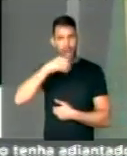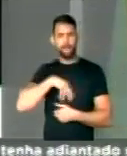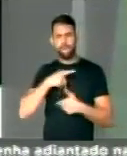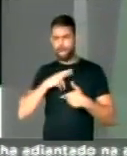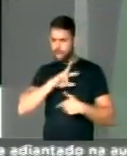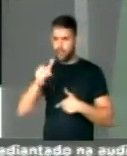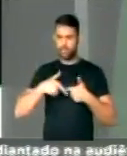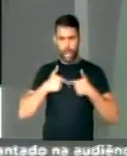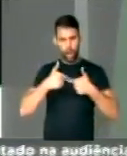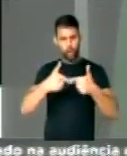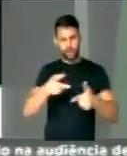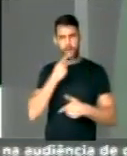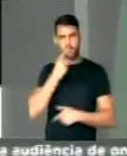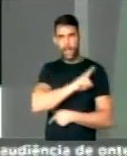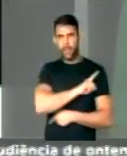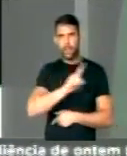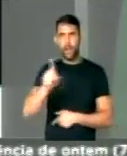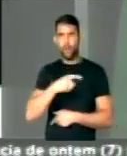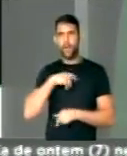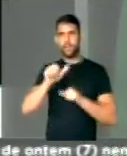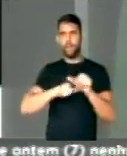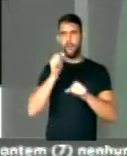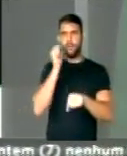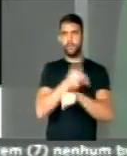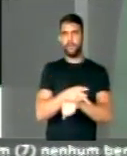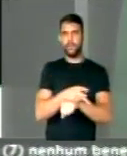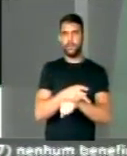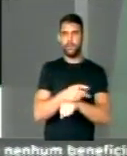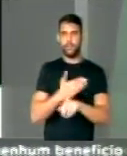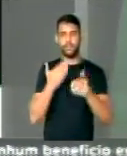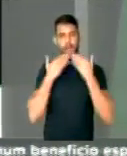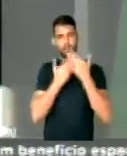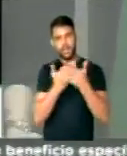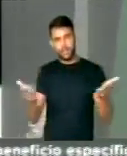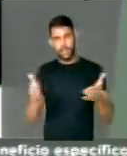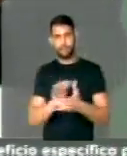luta e vamos dizer não a essa reforma da Previdência que está aí. Também.